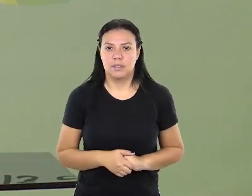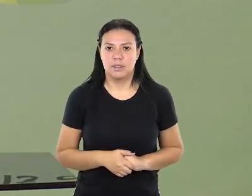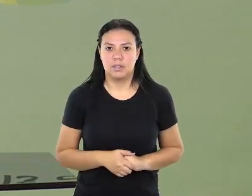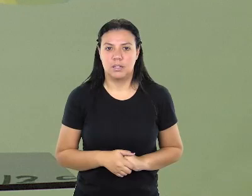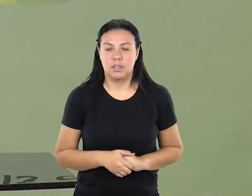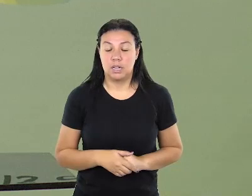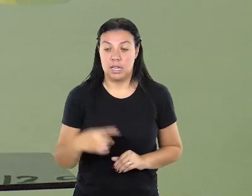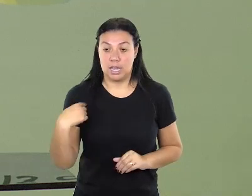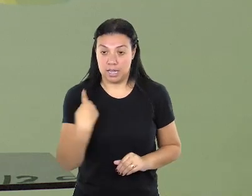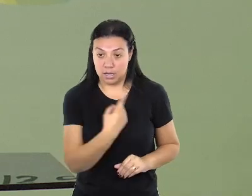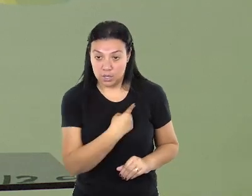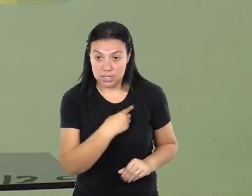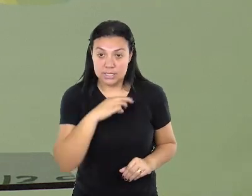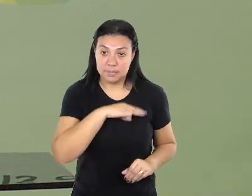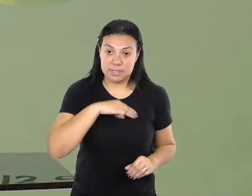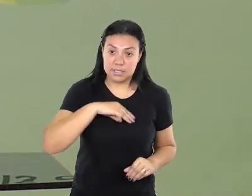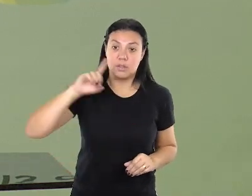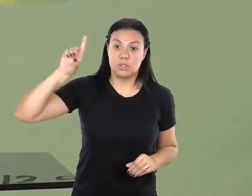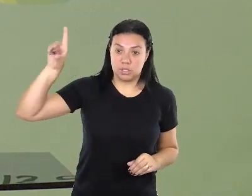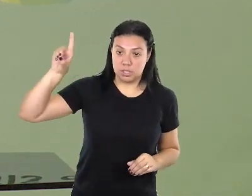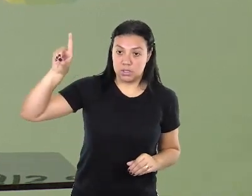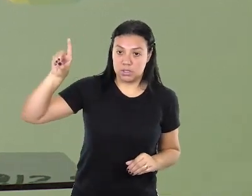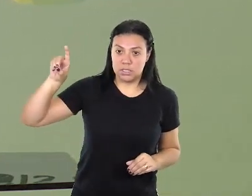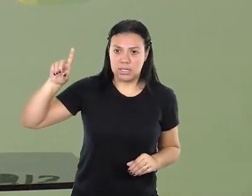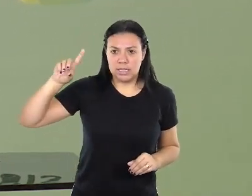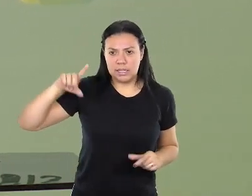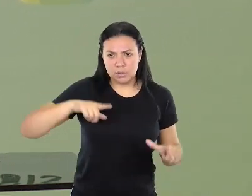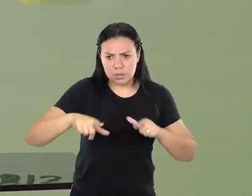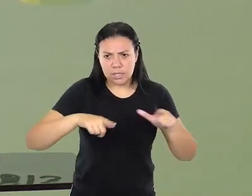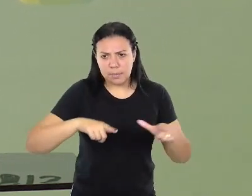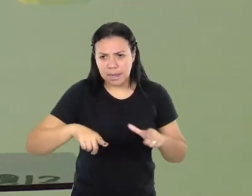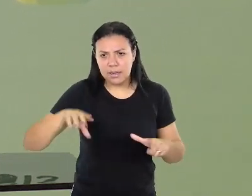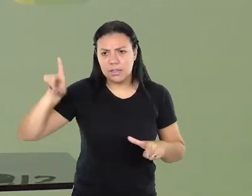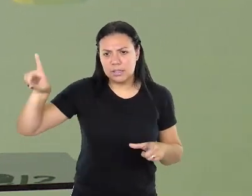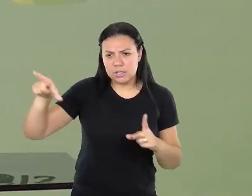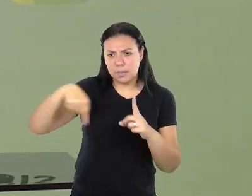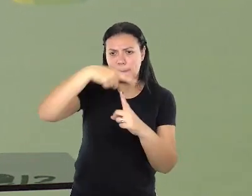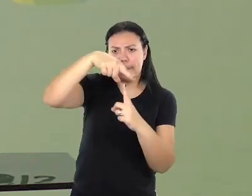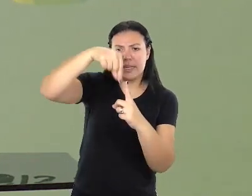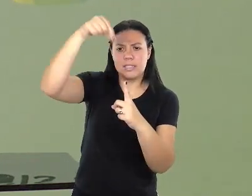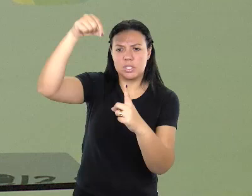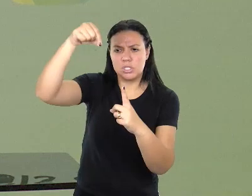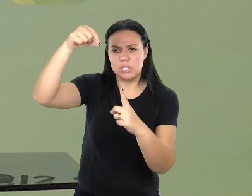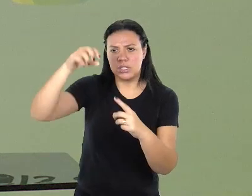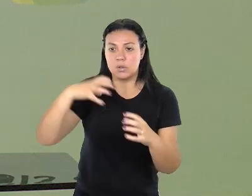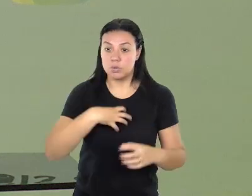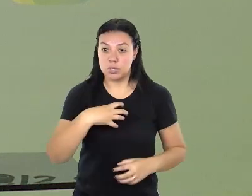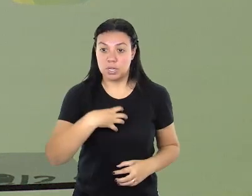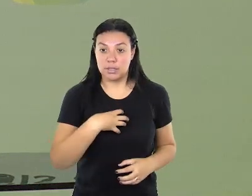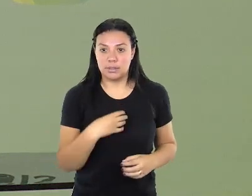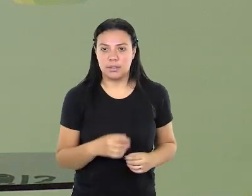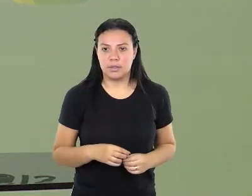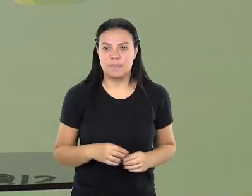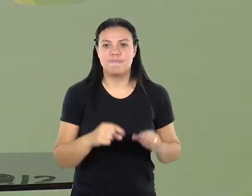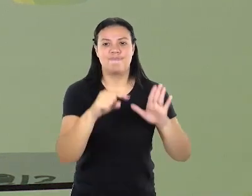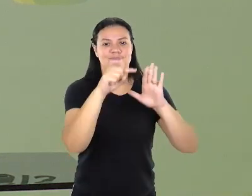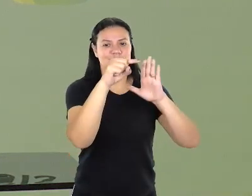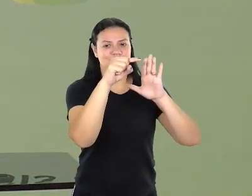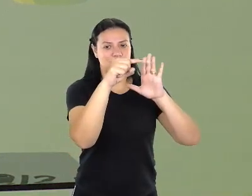nossa missão. Na obra de Deus, Ele predestina os fins e os meios. Quarto lugar, os